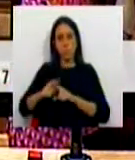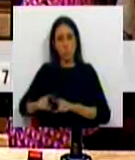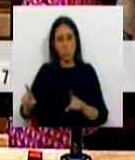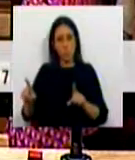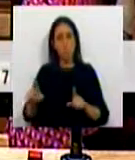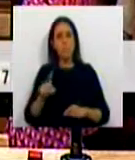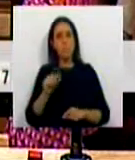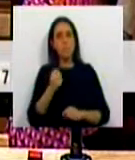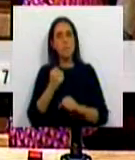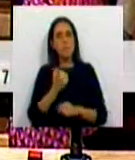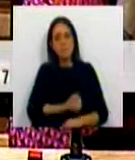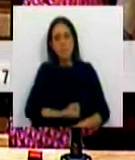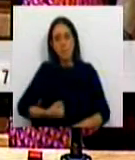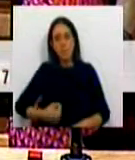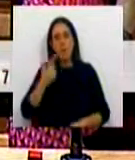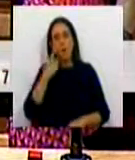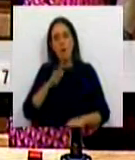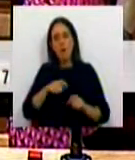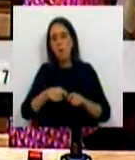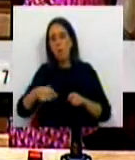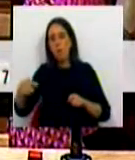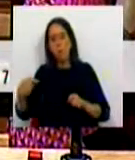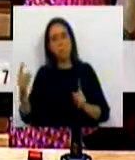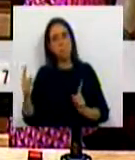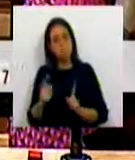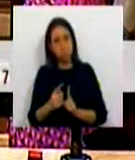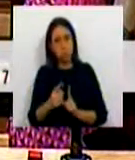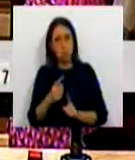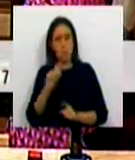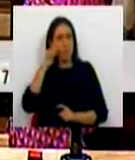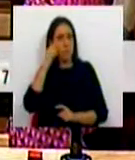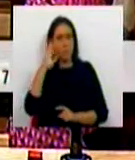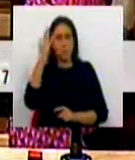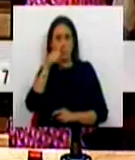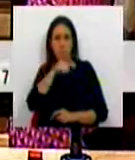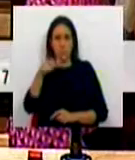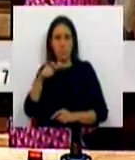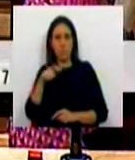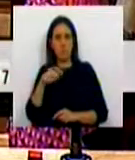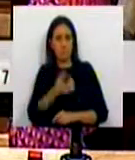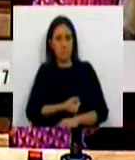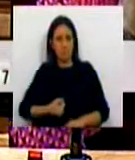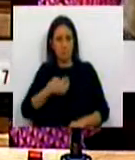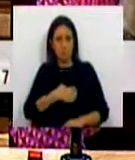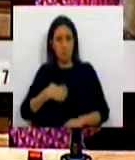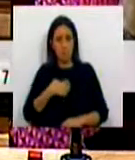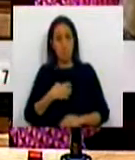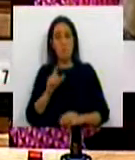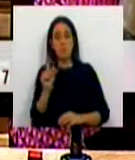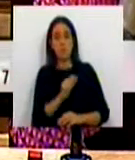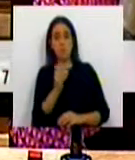da duração do desemprego, o maior flagelo de quem está desempregado. O número de desempregados há mais de 12 meses